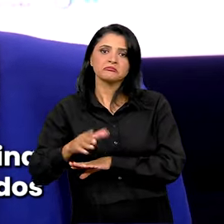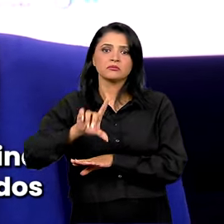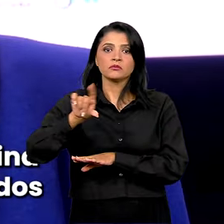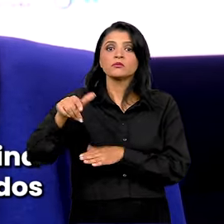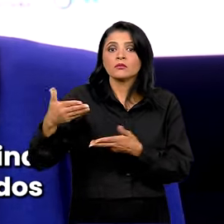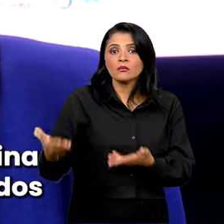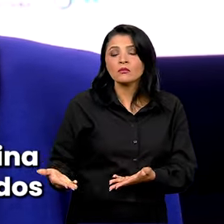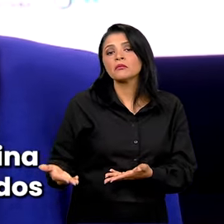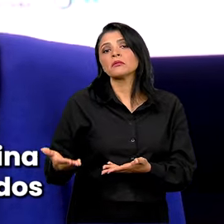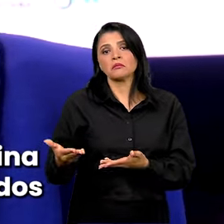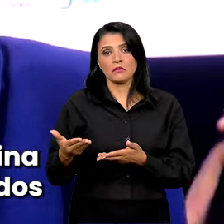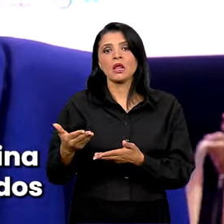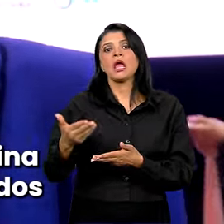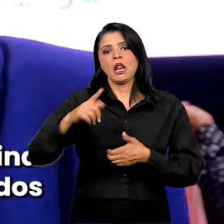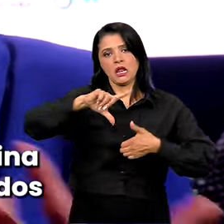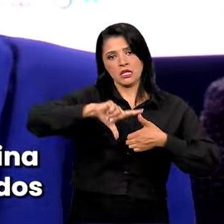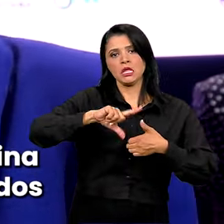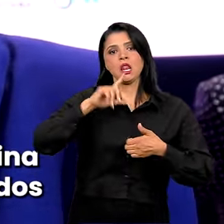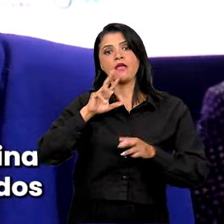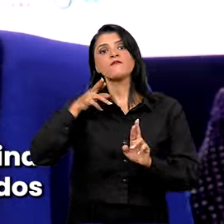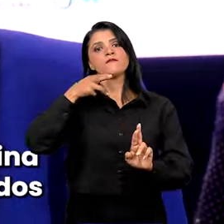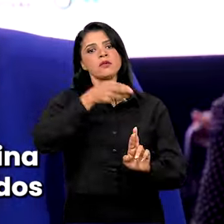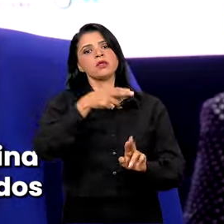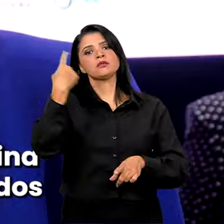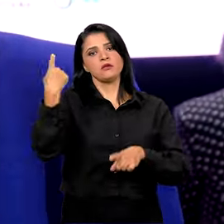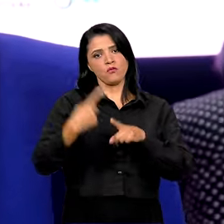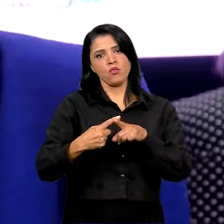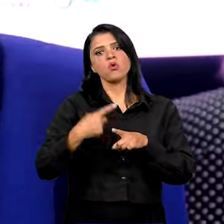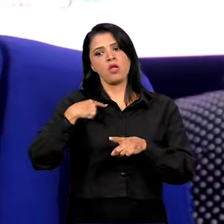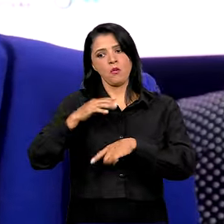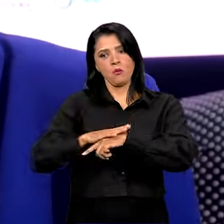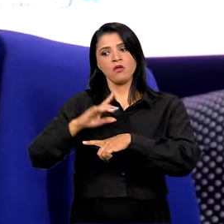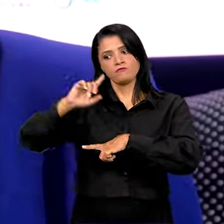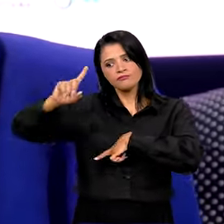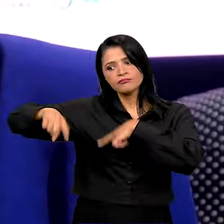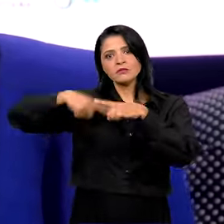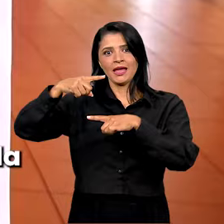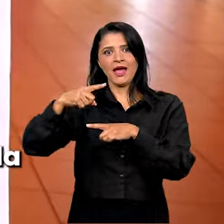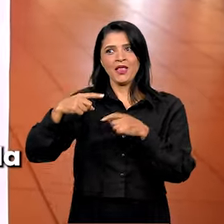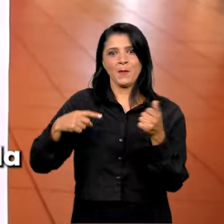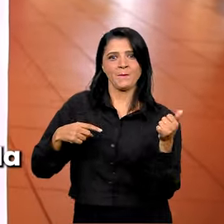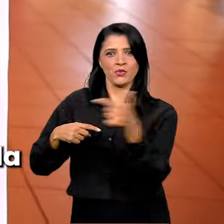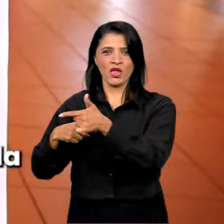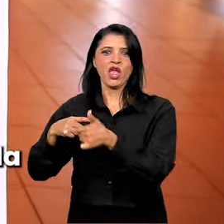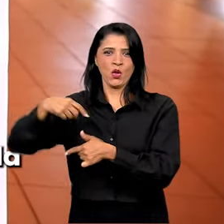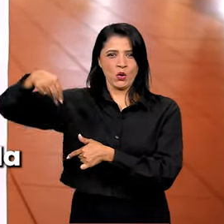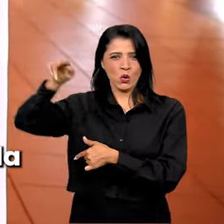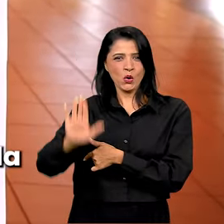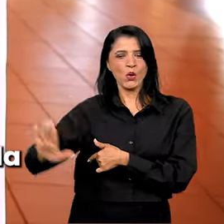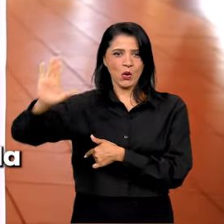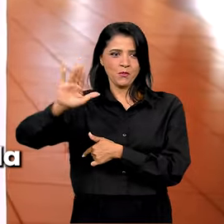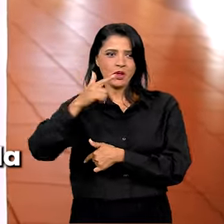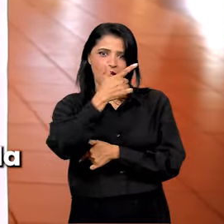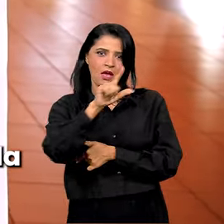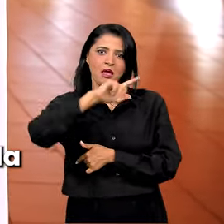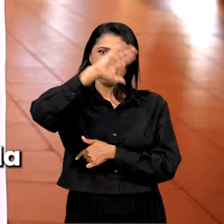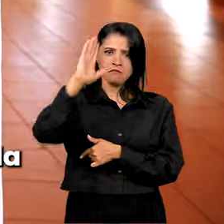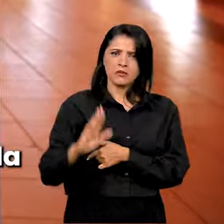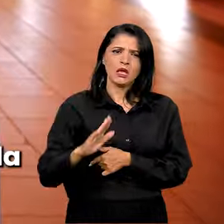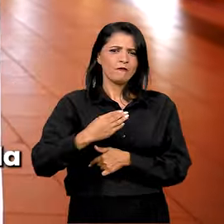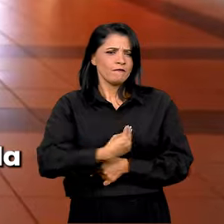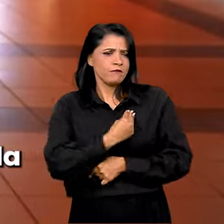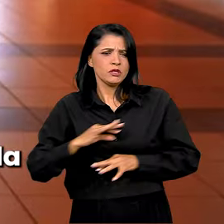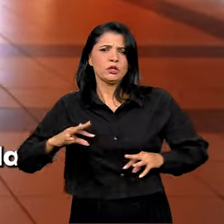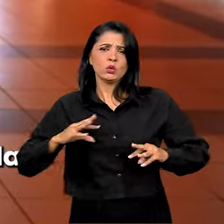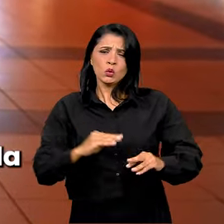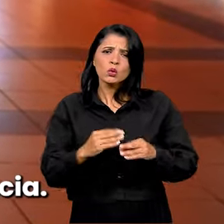Hoy Ena se mira latinoamérica como referente porque estamos sumamente avanzados con respecto a Europa los cuidados trascienden son para toda la vida